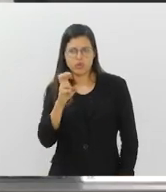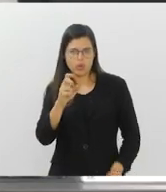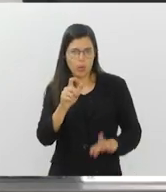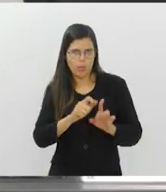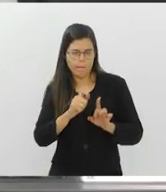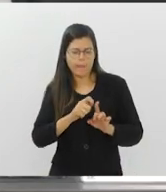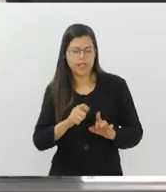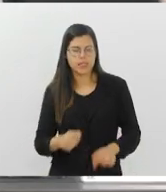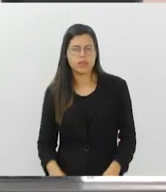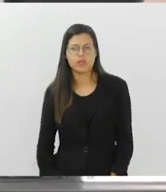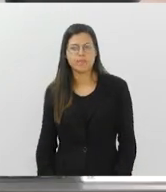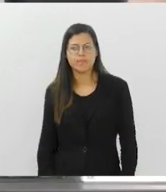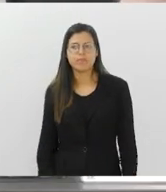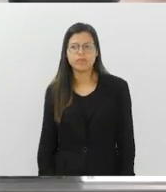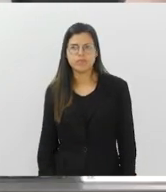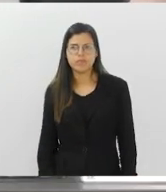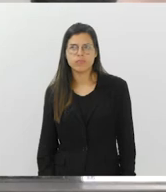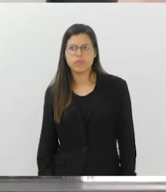Nós tivemos